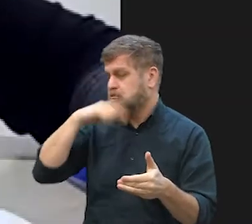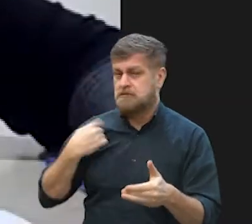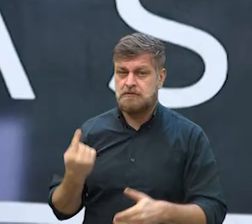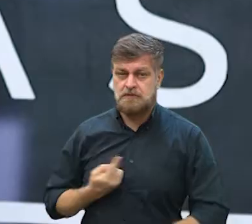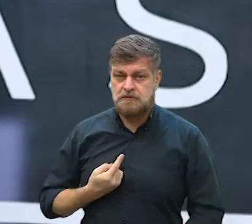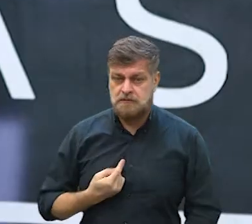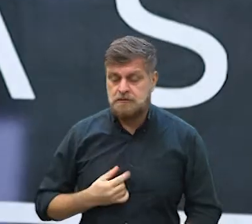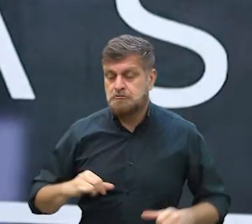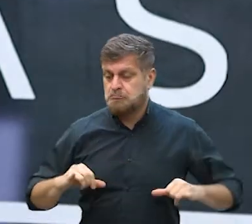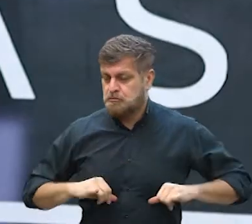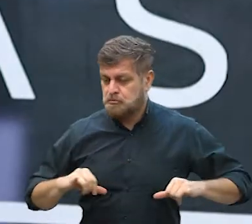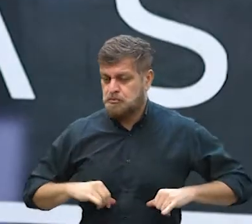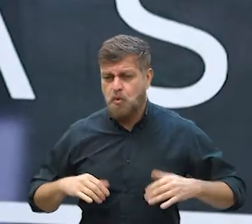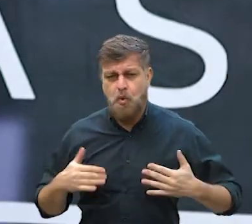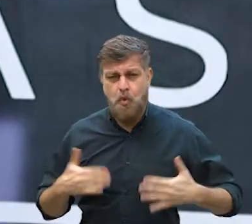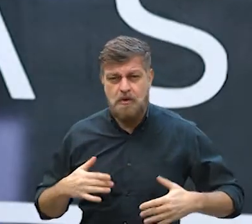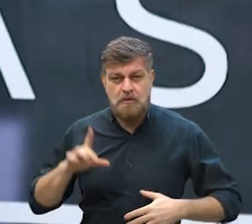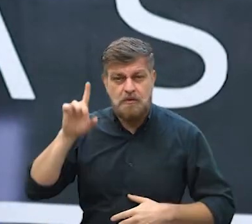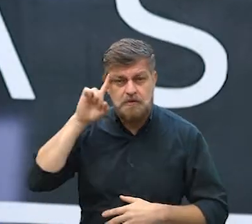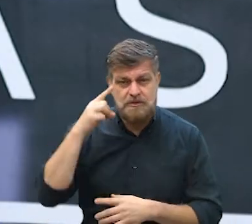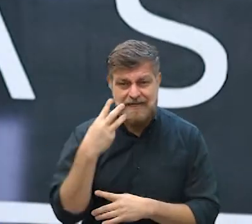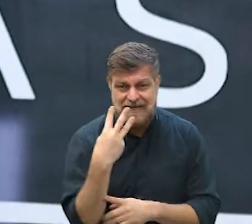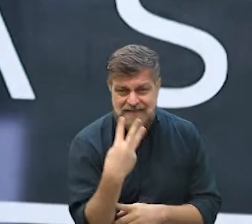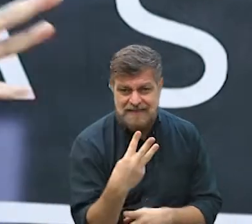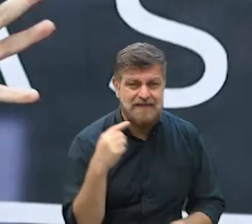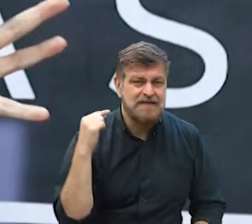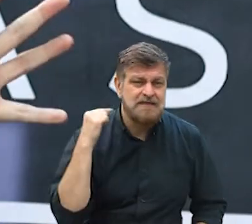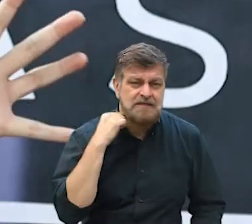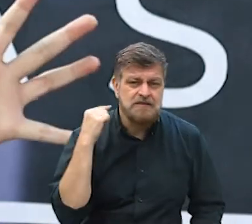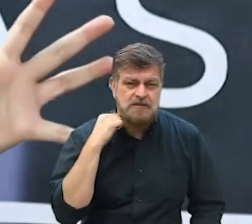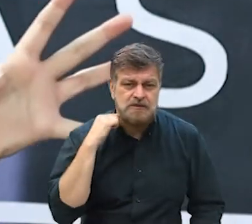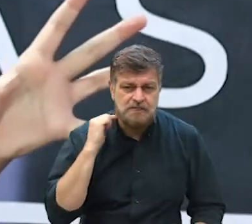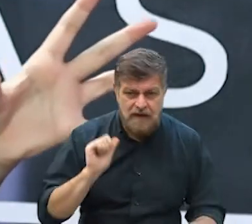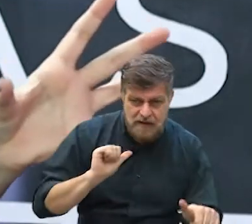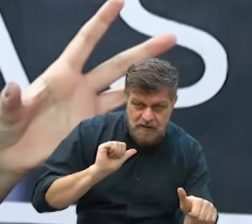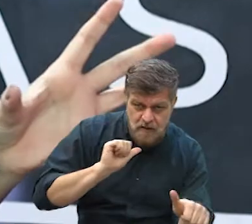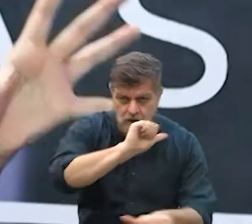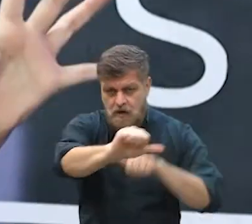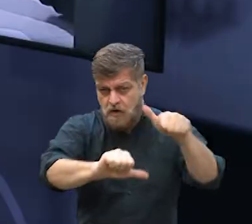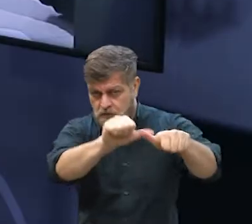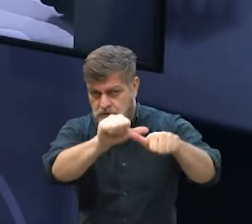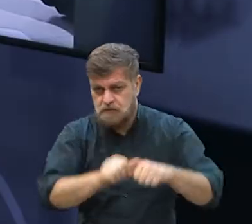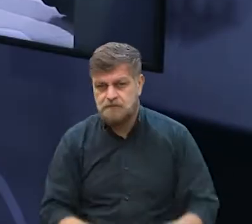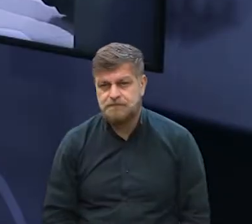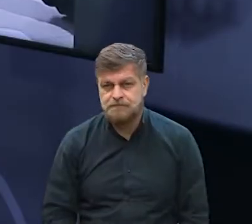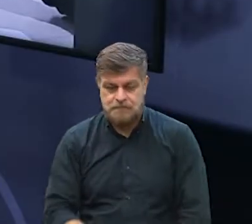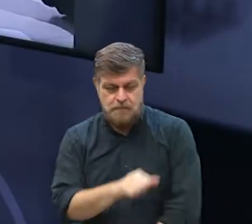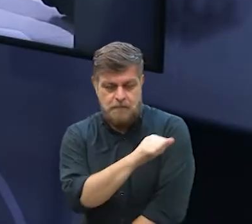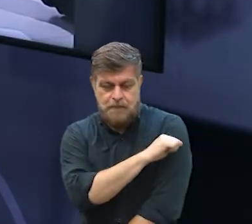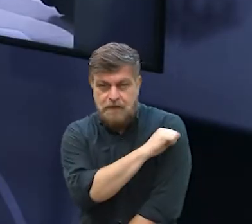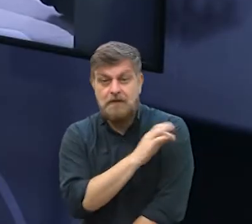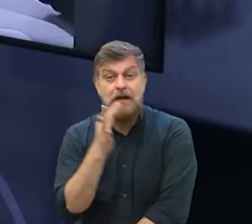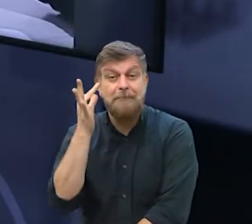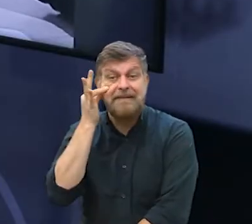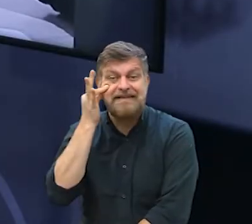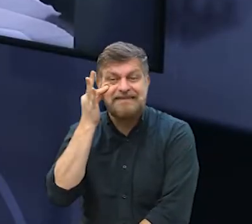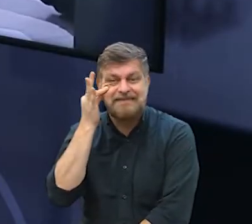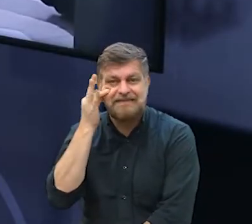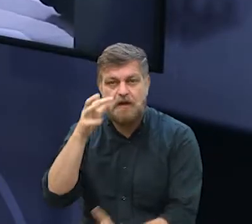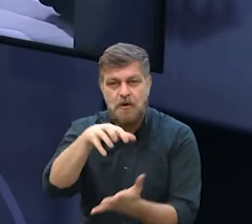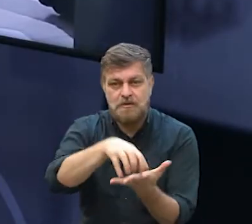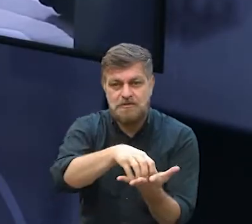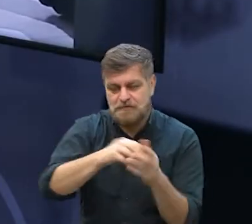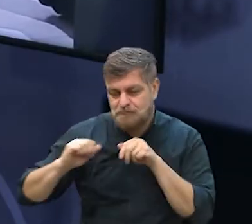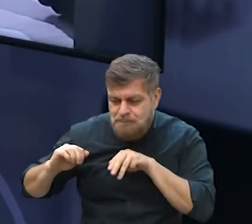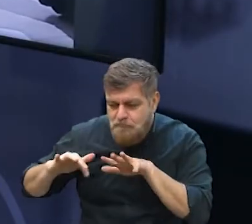todos nós. E aí no dia 3 de maio, a realidade mudou um pouquinho, né? As aulas presenciais voltaram. Como é